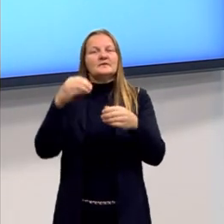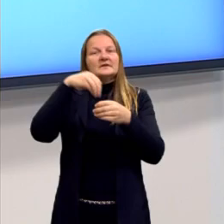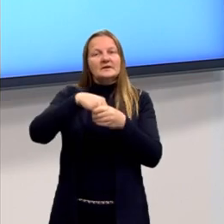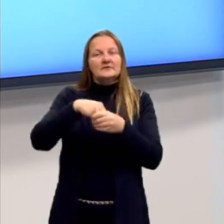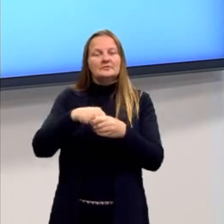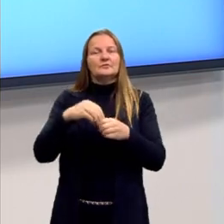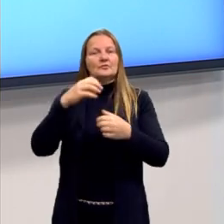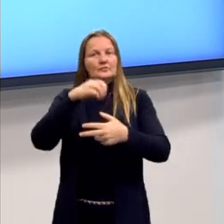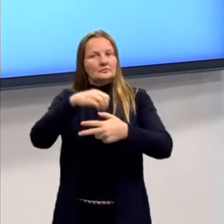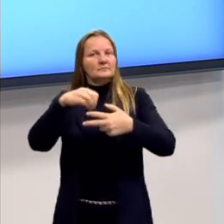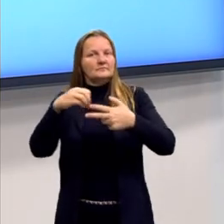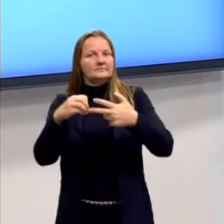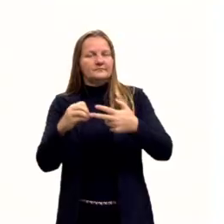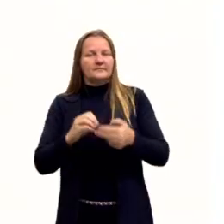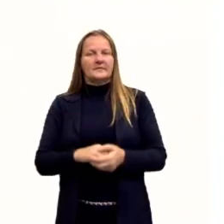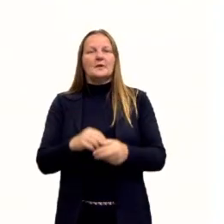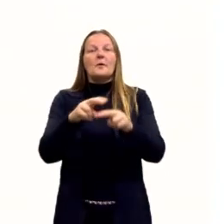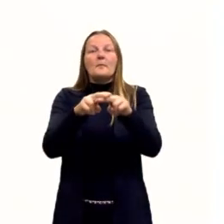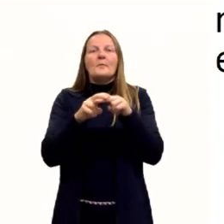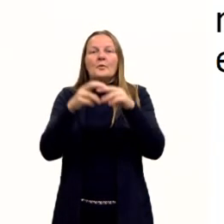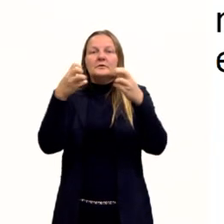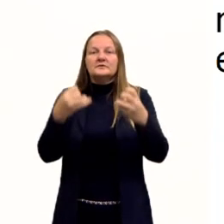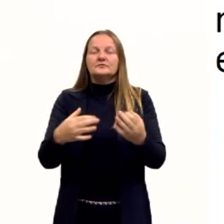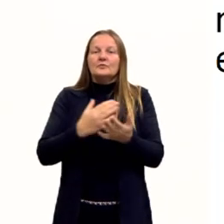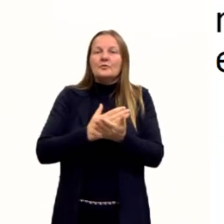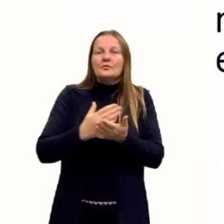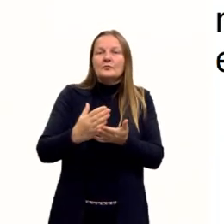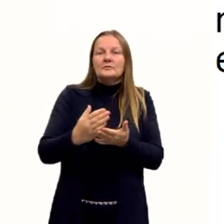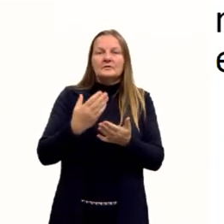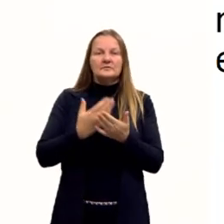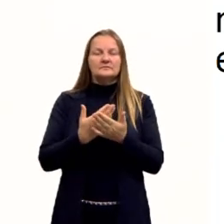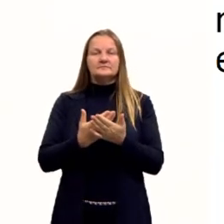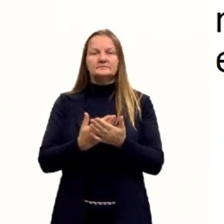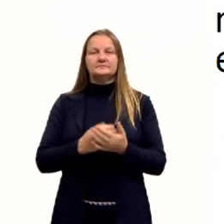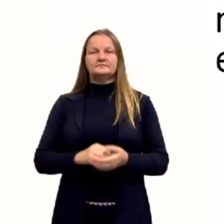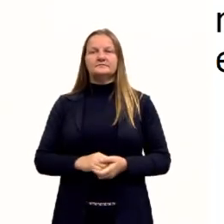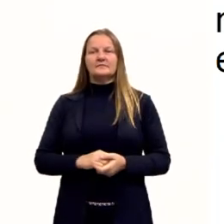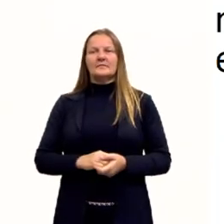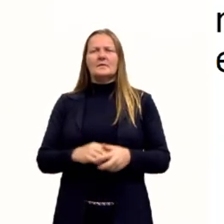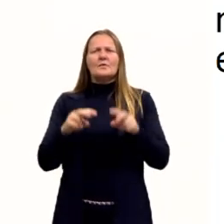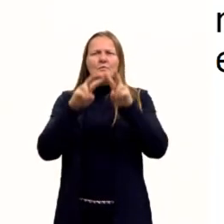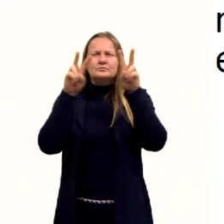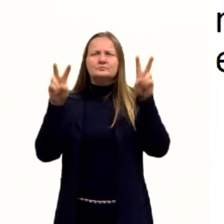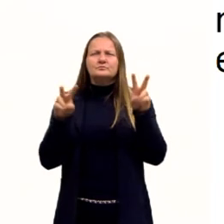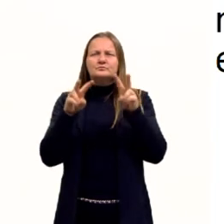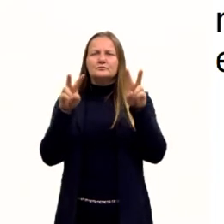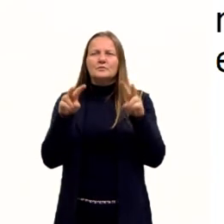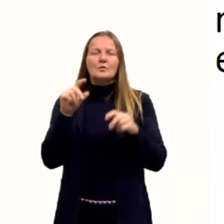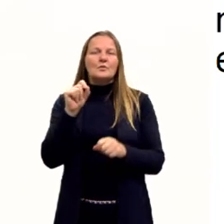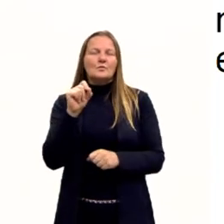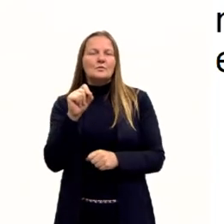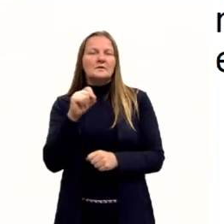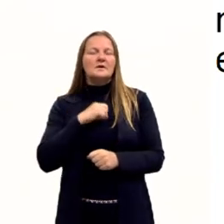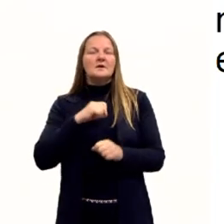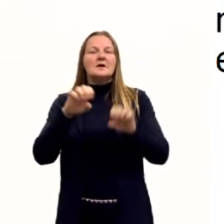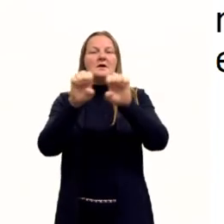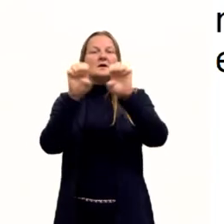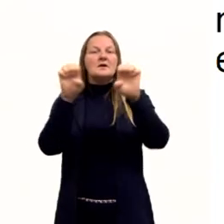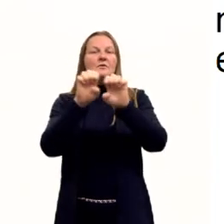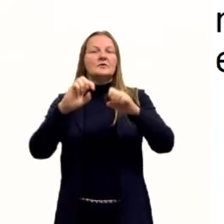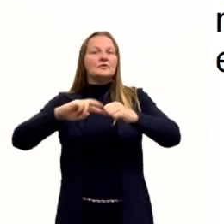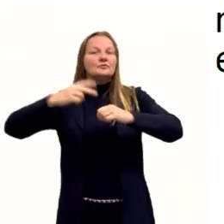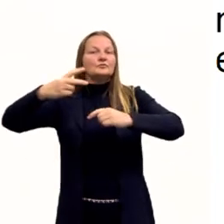dentro do Enem então por isso nós vamos dar início aos nossos estudos vendo Então o que são equações